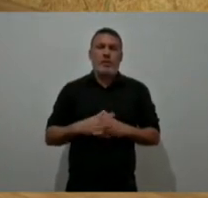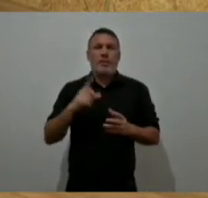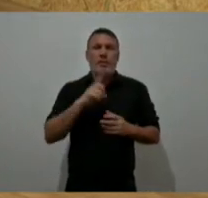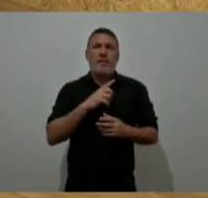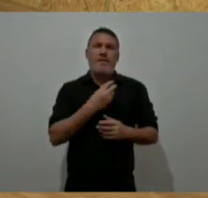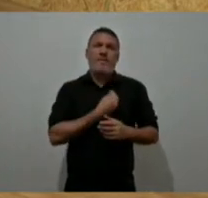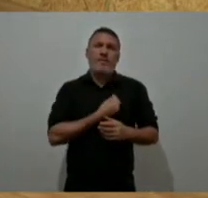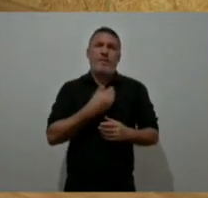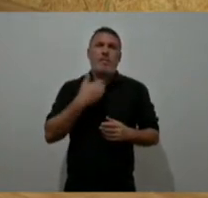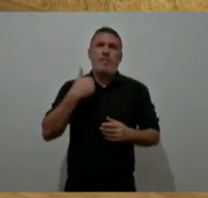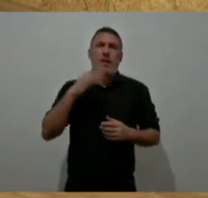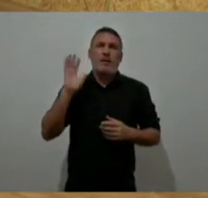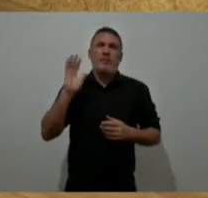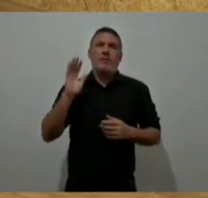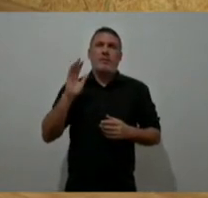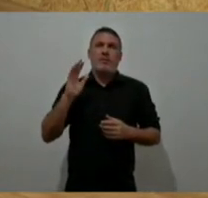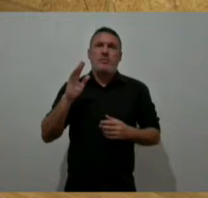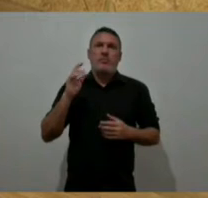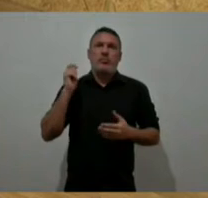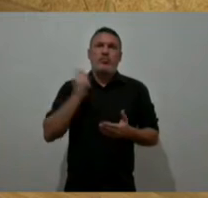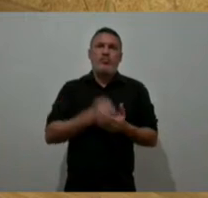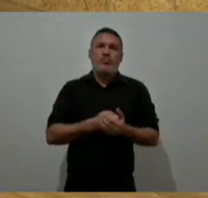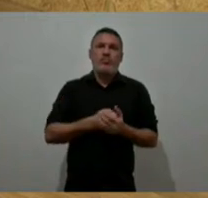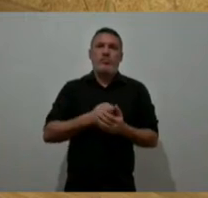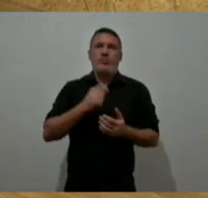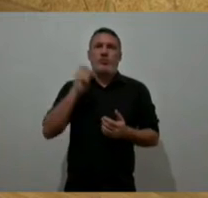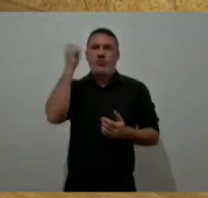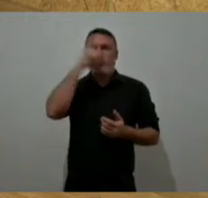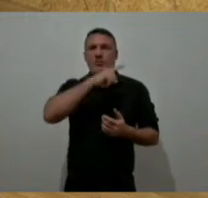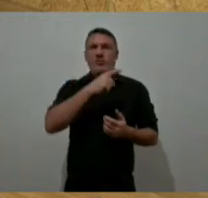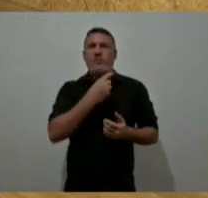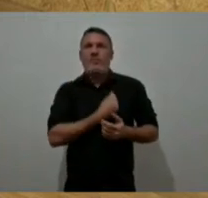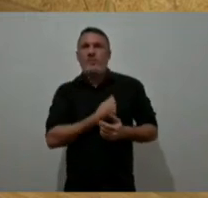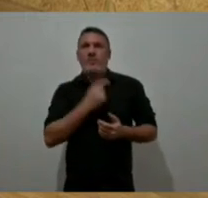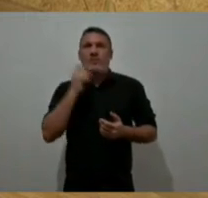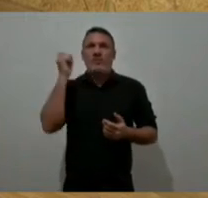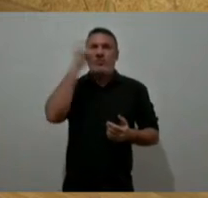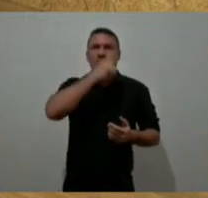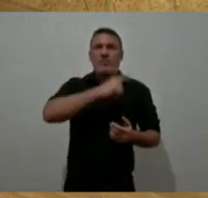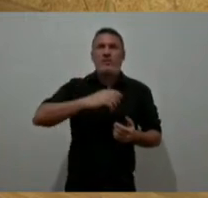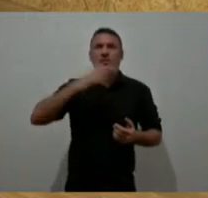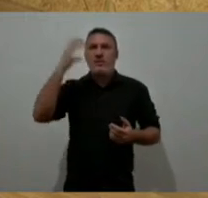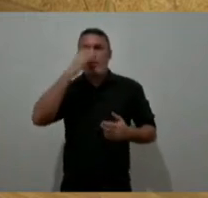e as empresas que estão do lado certo da tendência da história terão uma vida